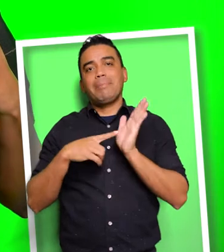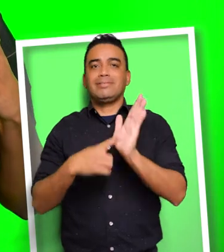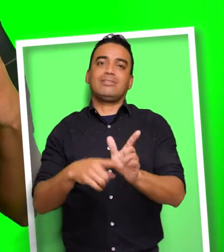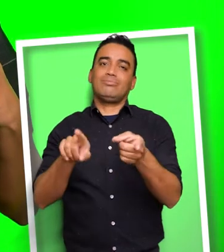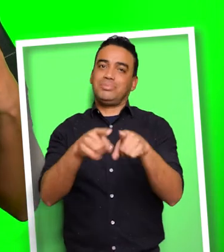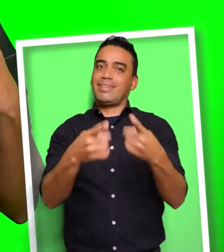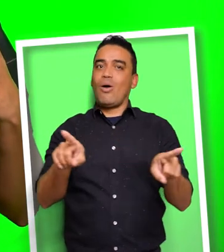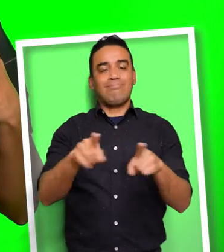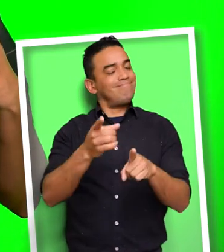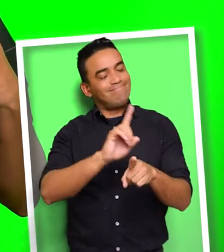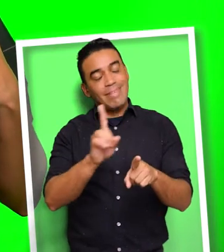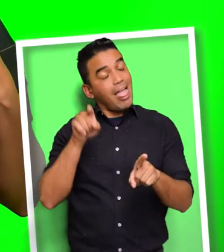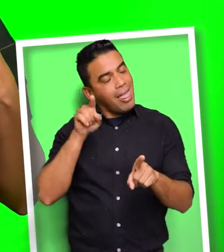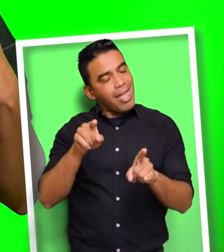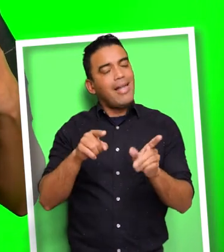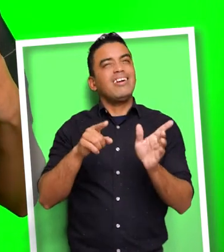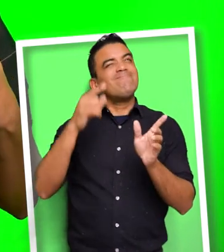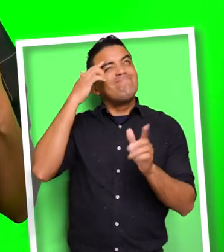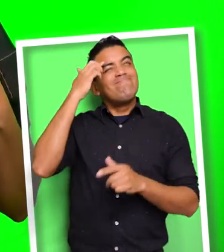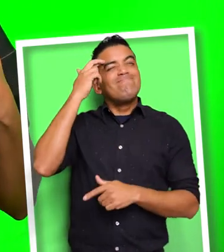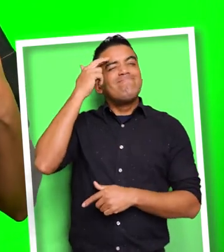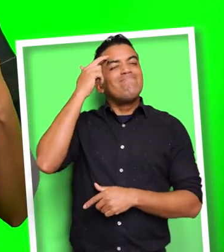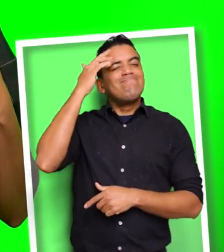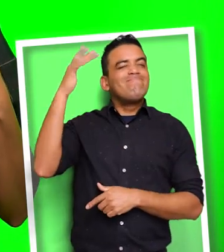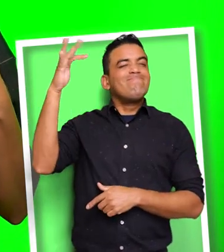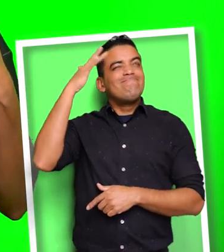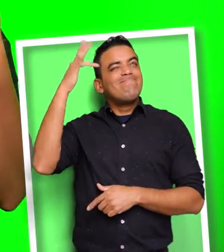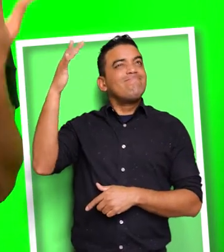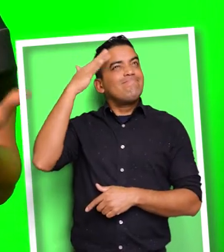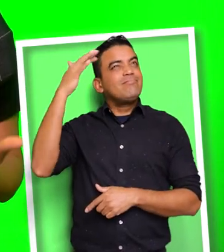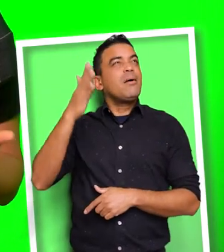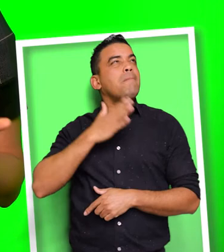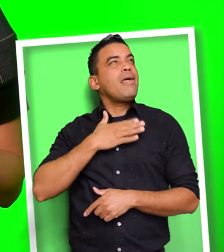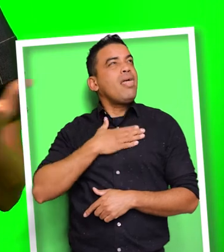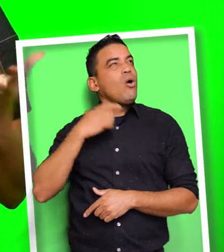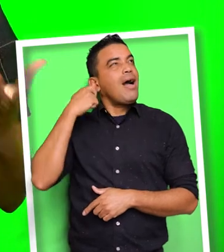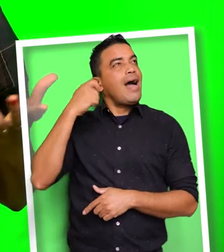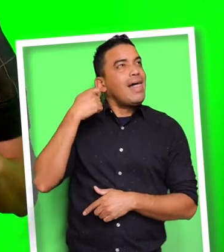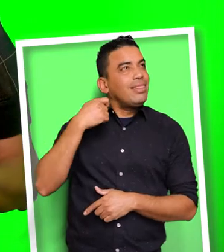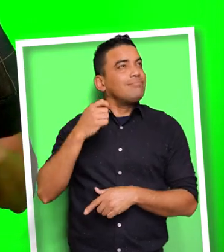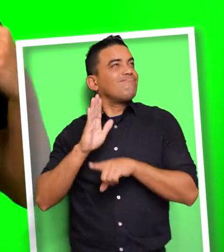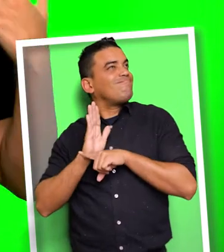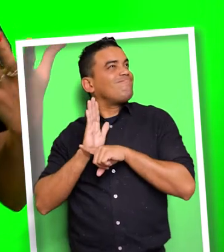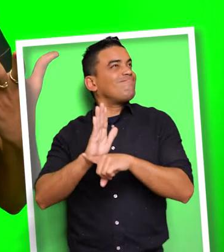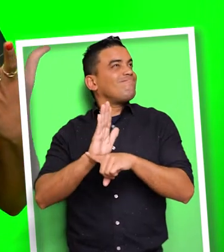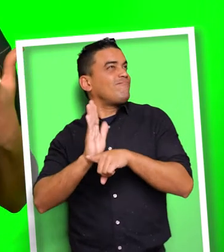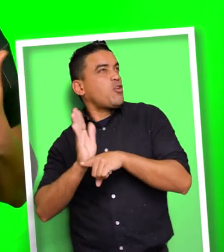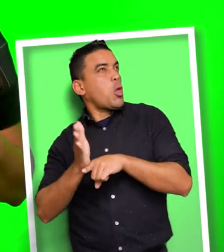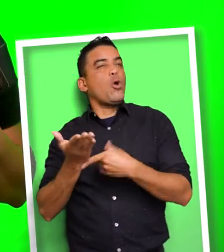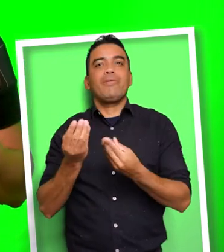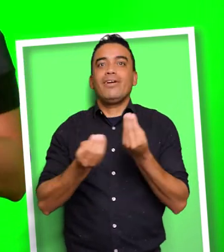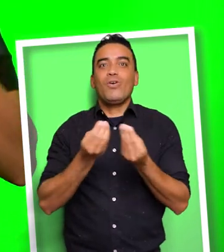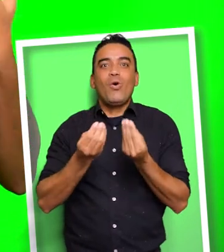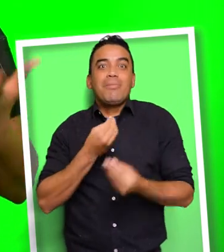musical, é ela tendo um delírio, né, sobre como seria o sonho dela é ser atriz de musicais, como seria